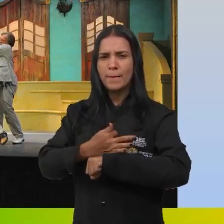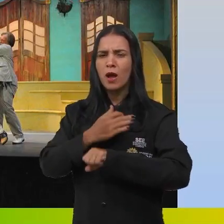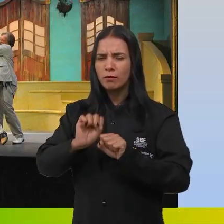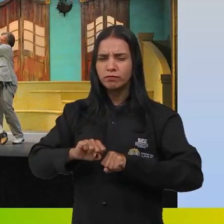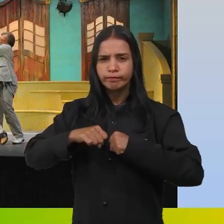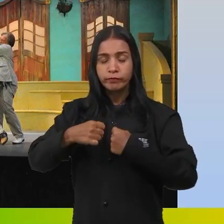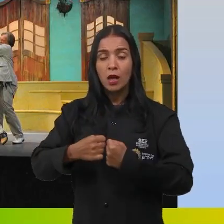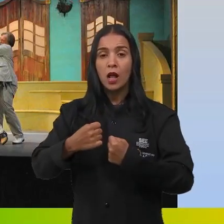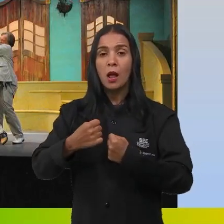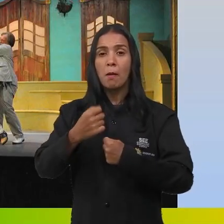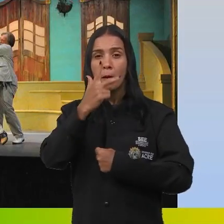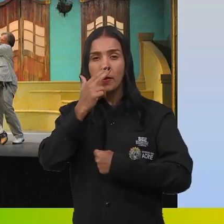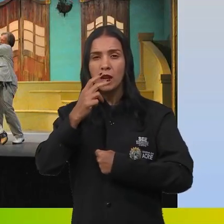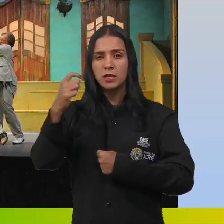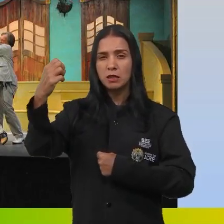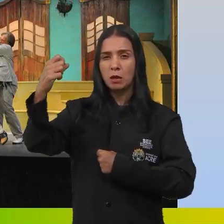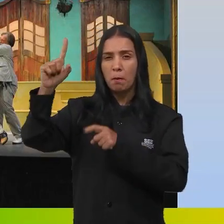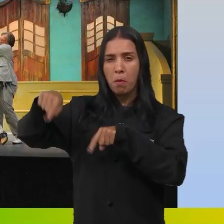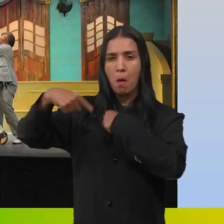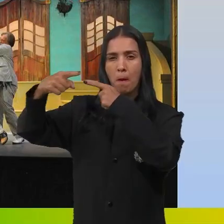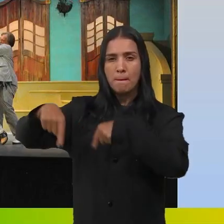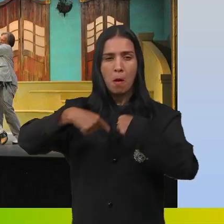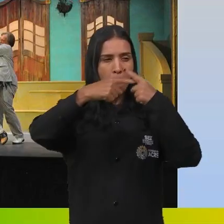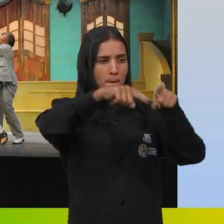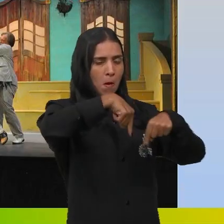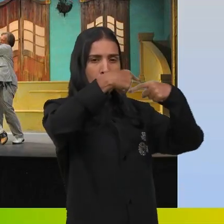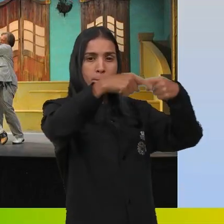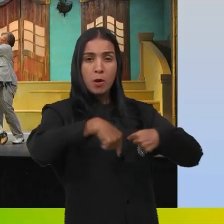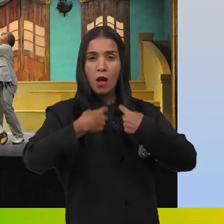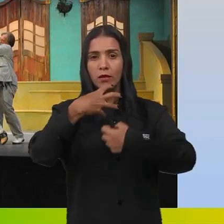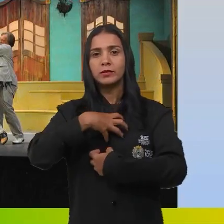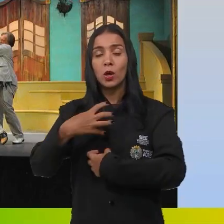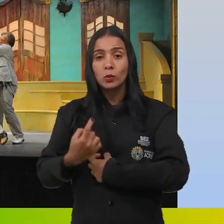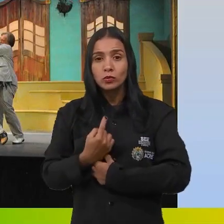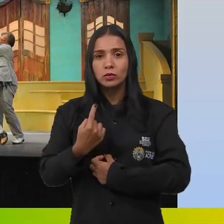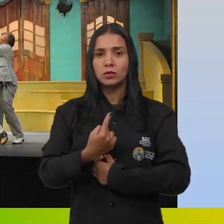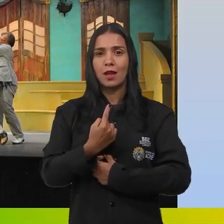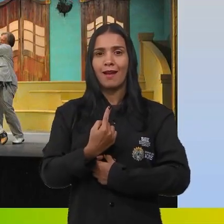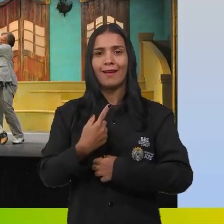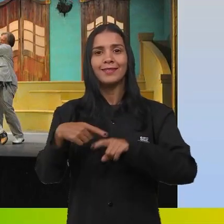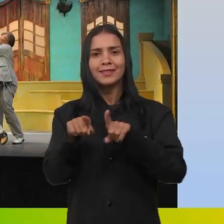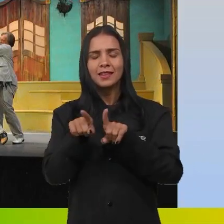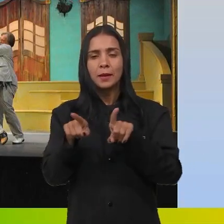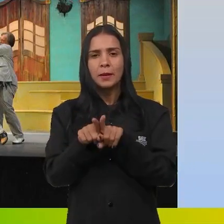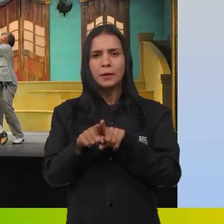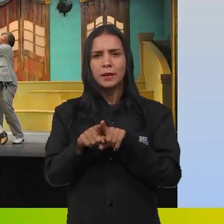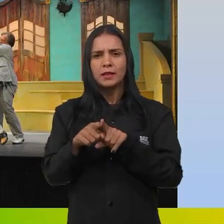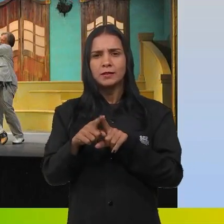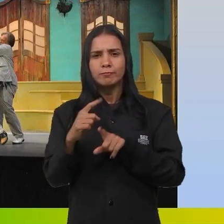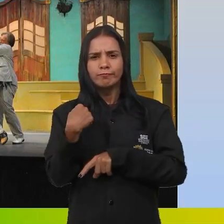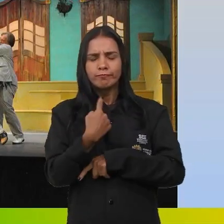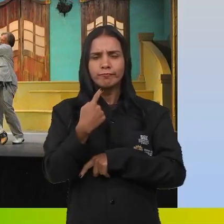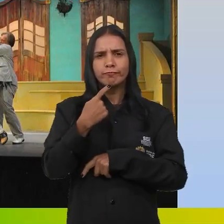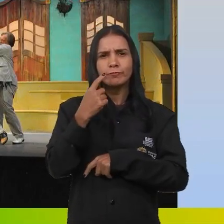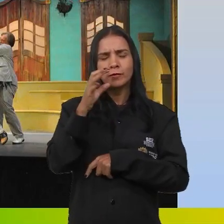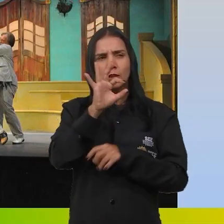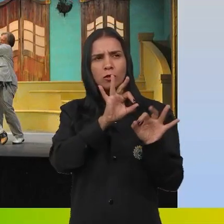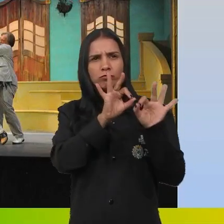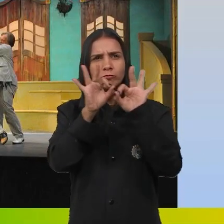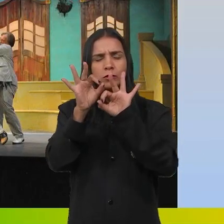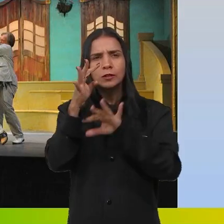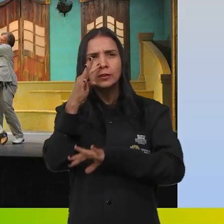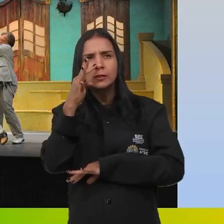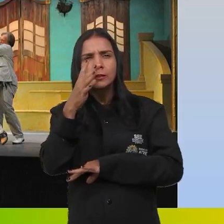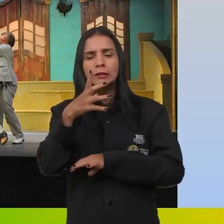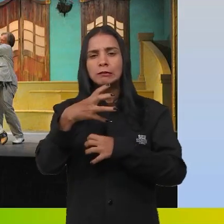contra forças maiores. E essa postura, ela transmite angústia, não é?